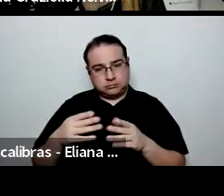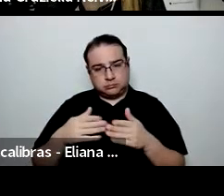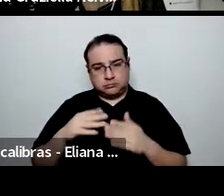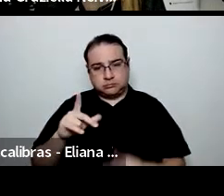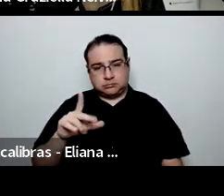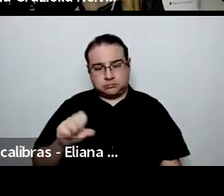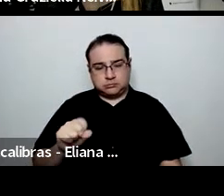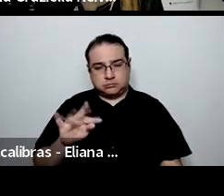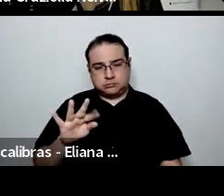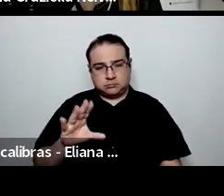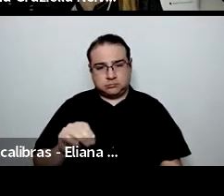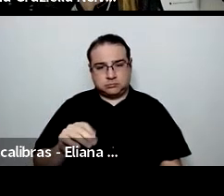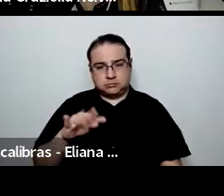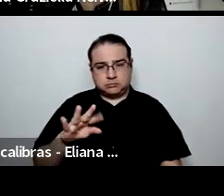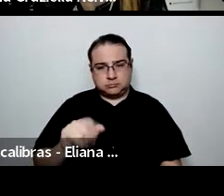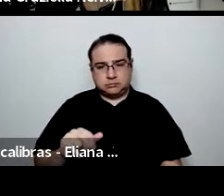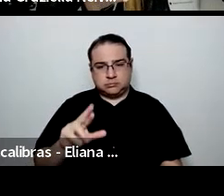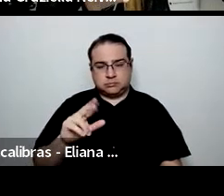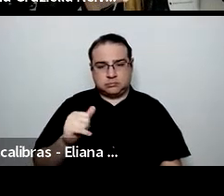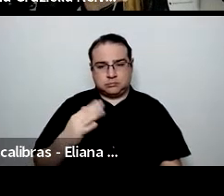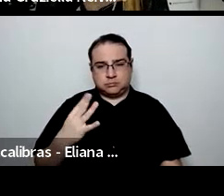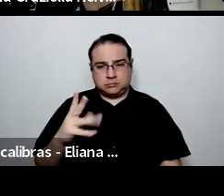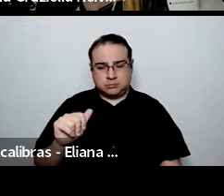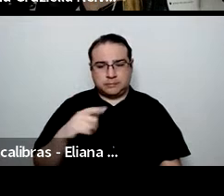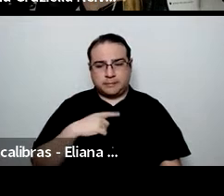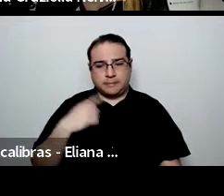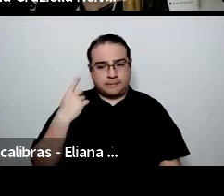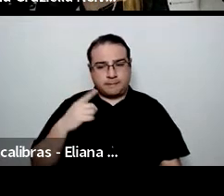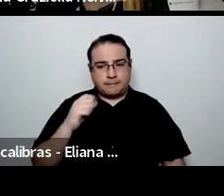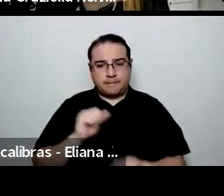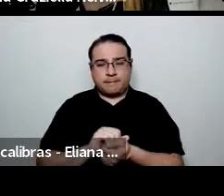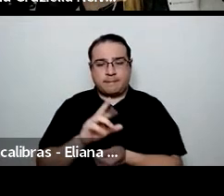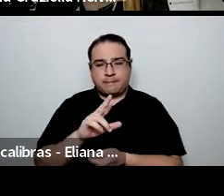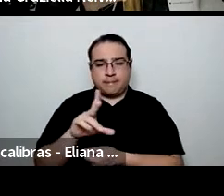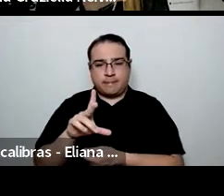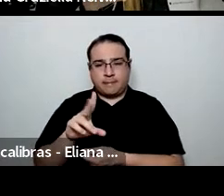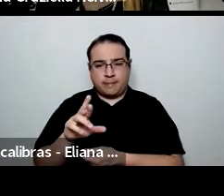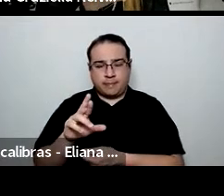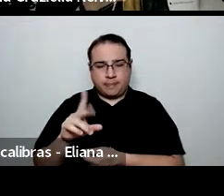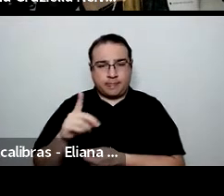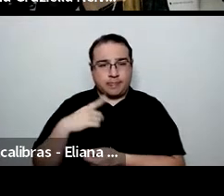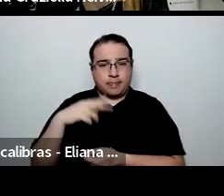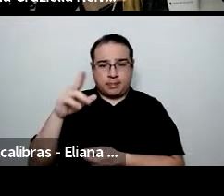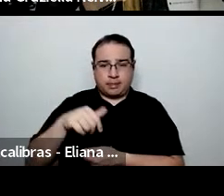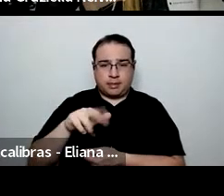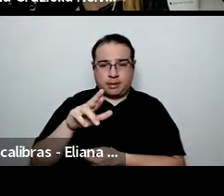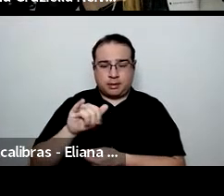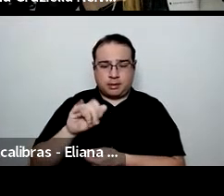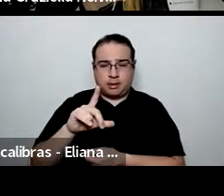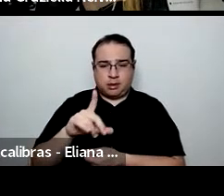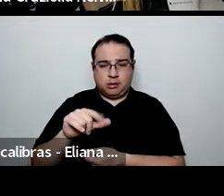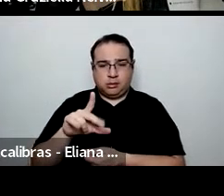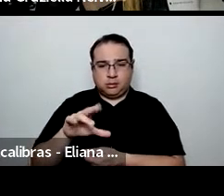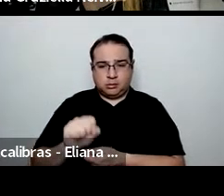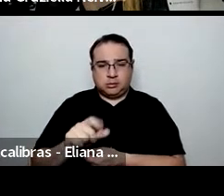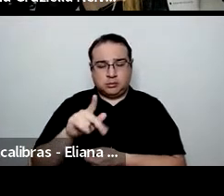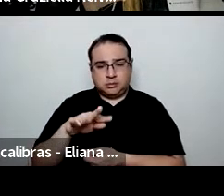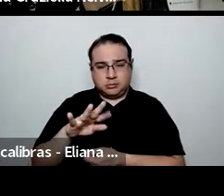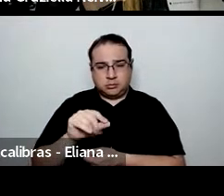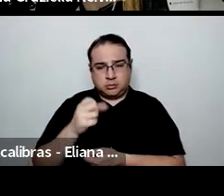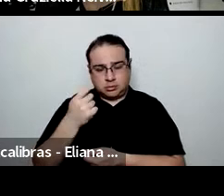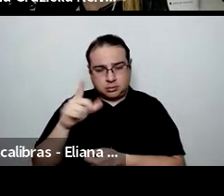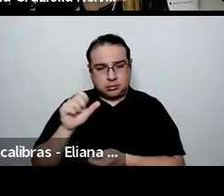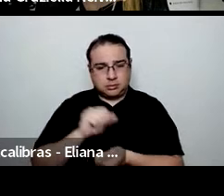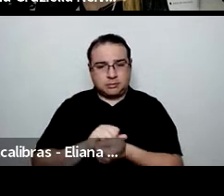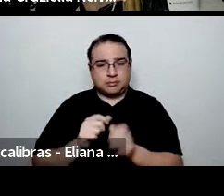Carlos Alberto Pestana Rocha advogados do dores na naraiana Áurea Lopes Gomes Bastos e